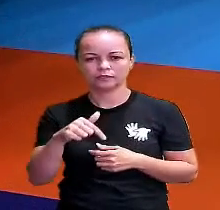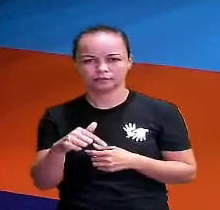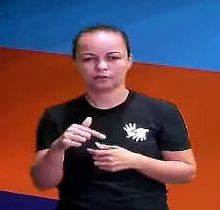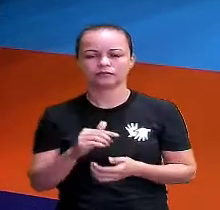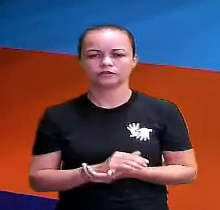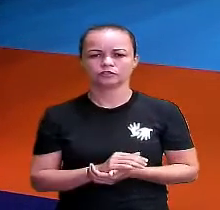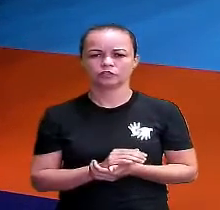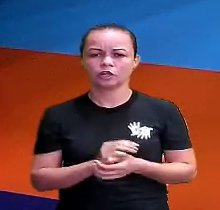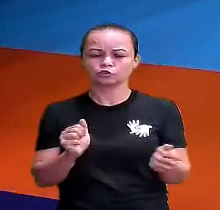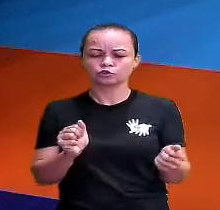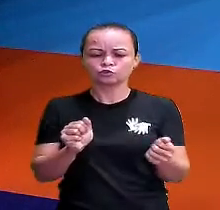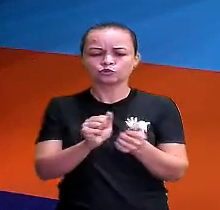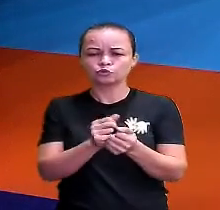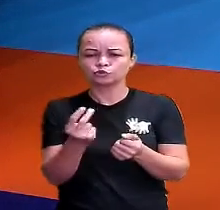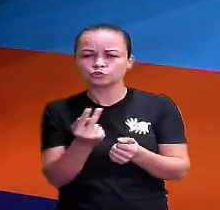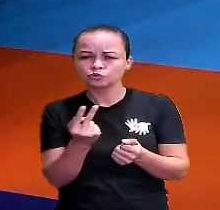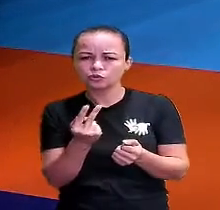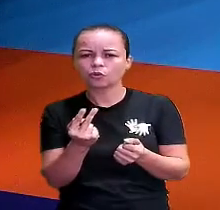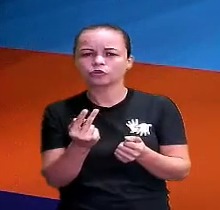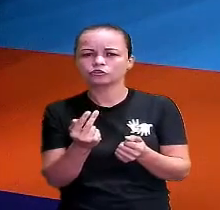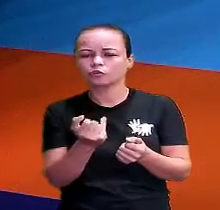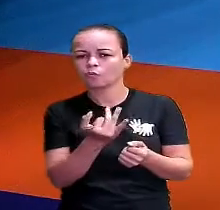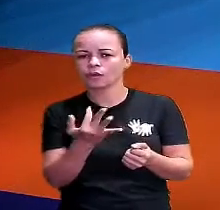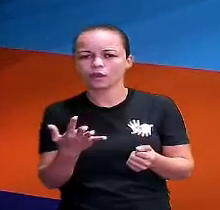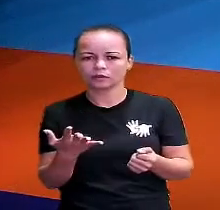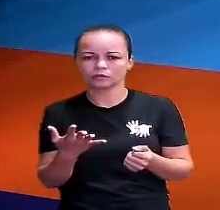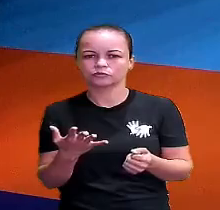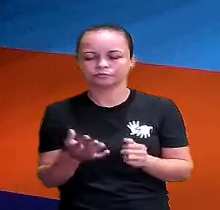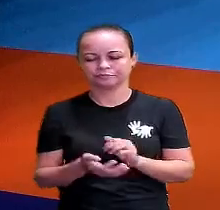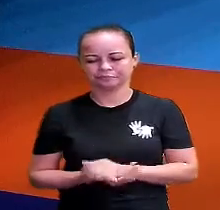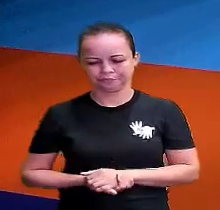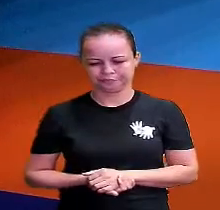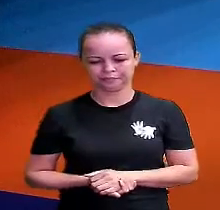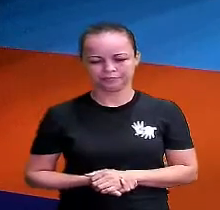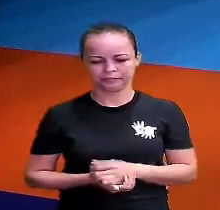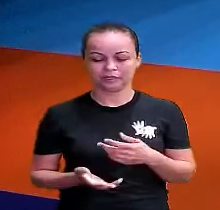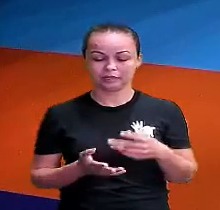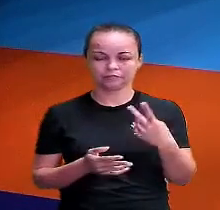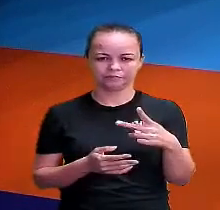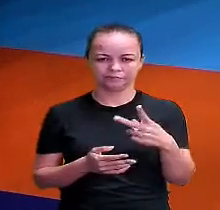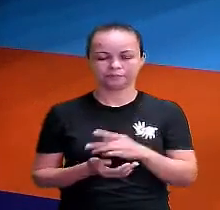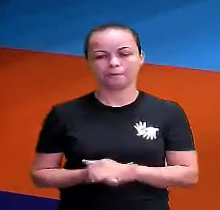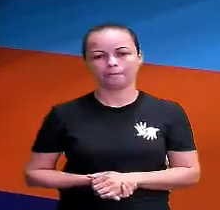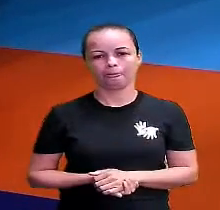que vai ter, quanto é que vai pesar, né? E aí a gente vai fazer a continha.